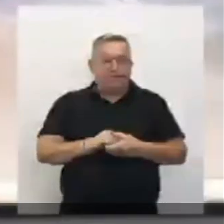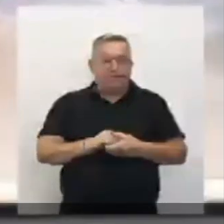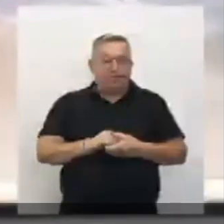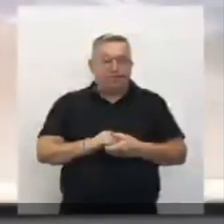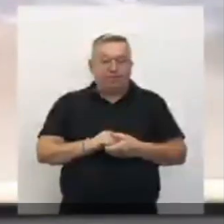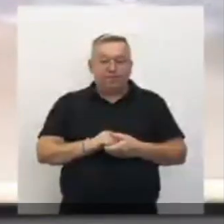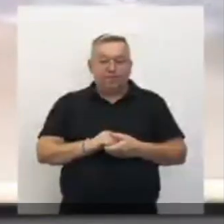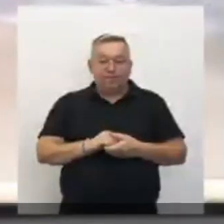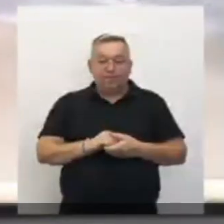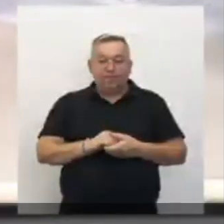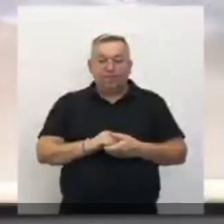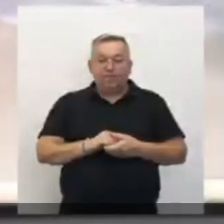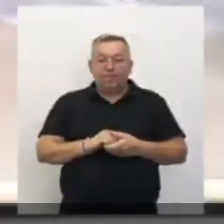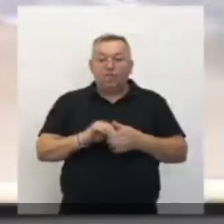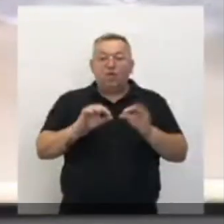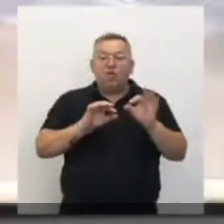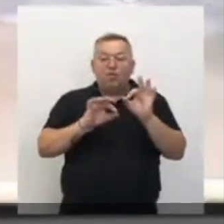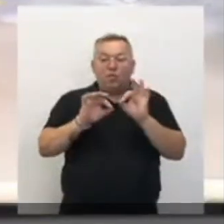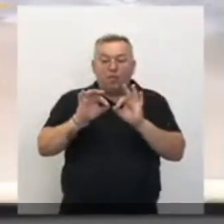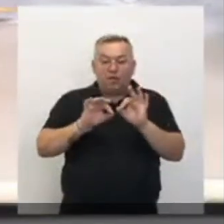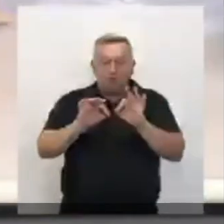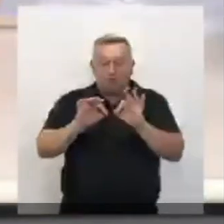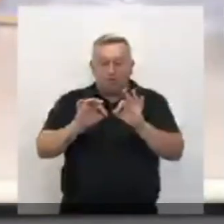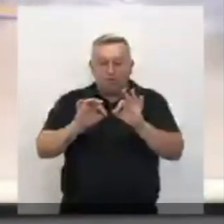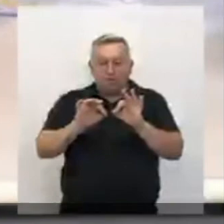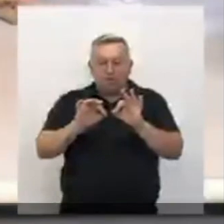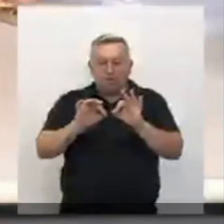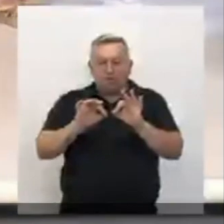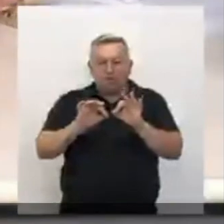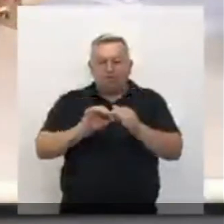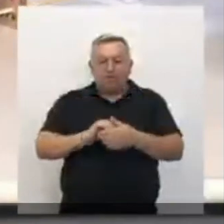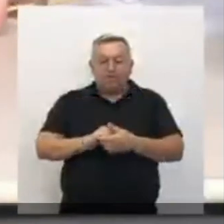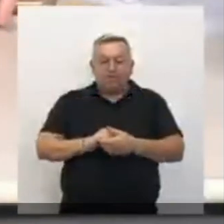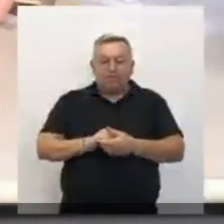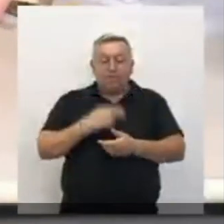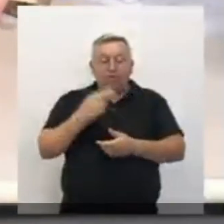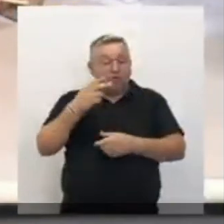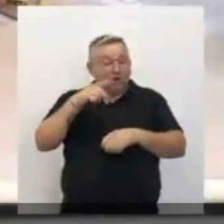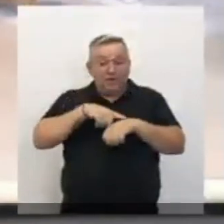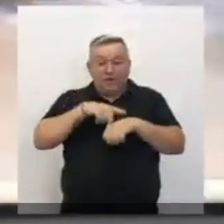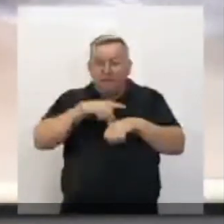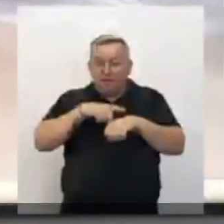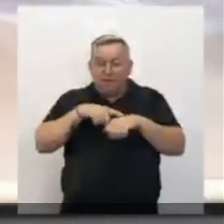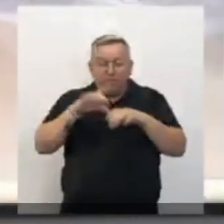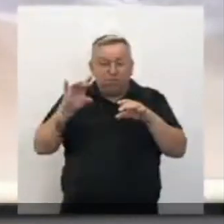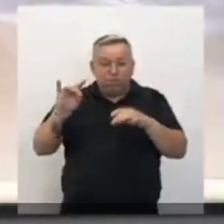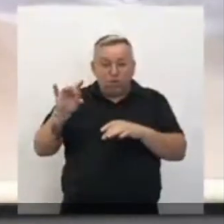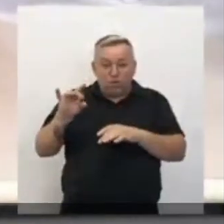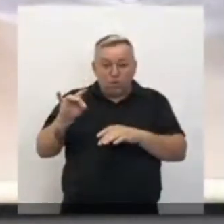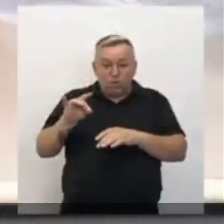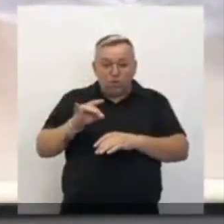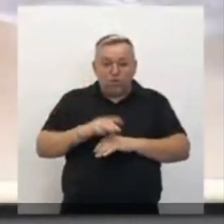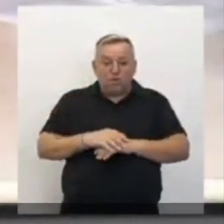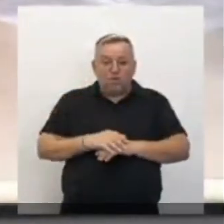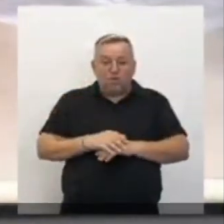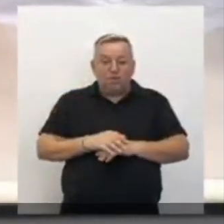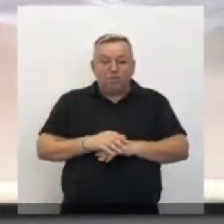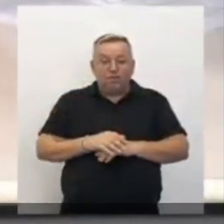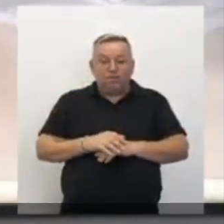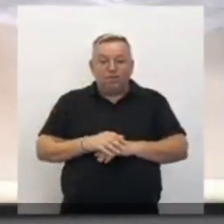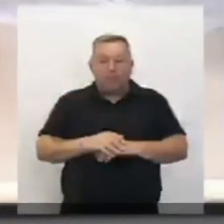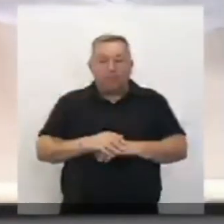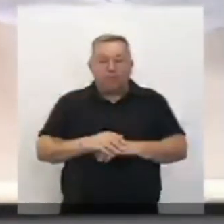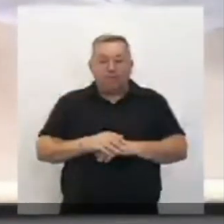venho aqui, ó, eu vou medir, aqui eu não vou ter tempo de passar a cola aqui, principalmente pelo tempo que nós